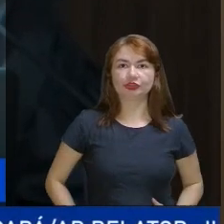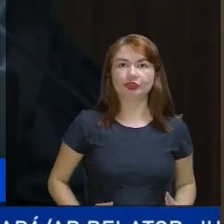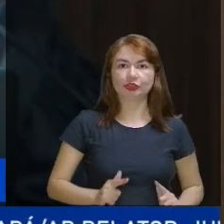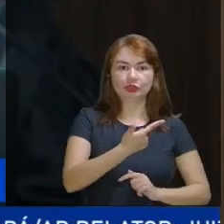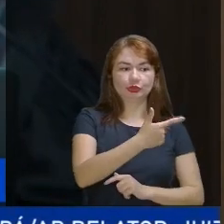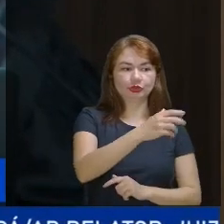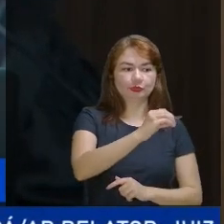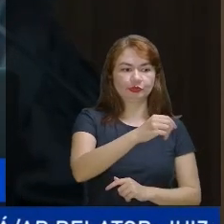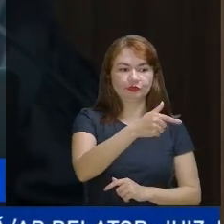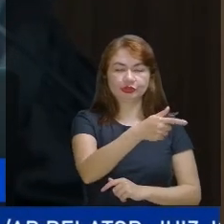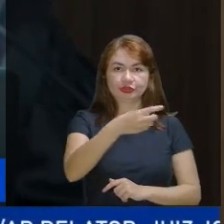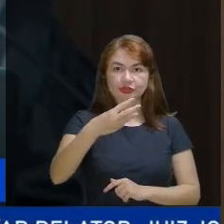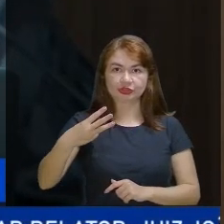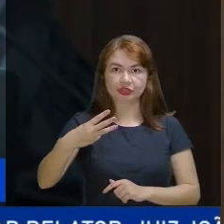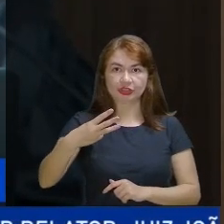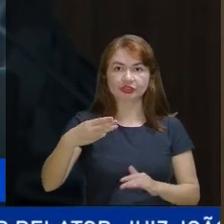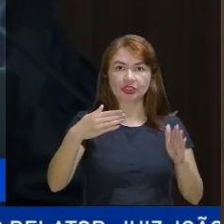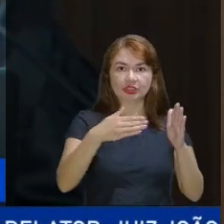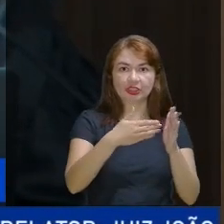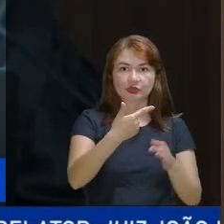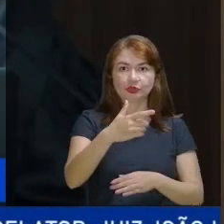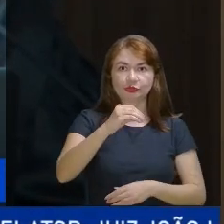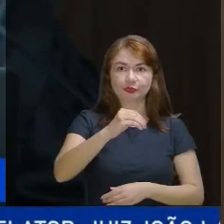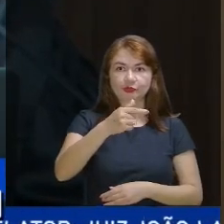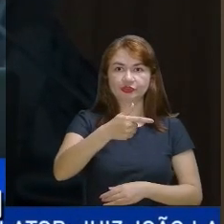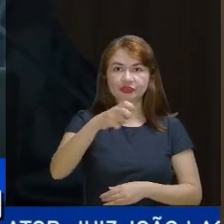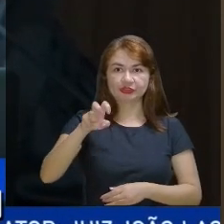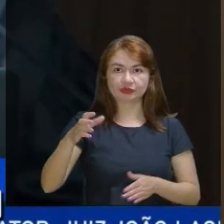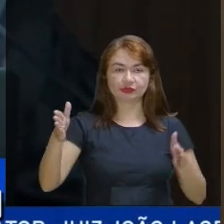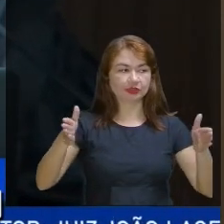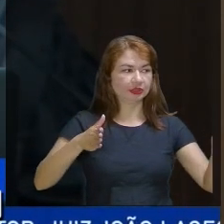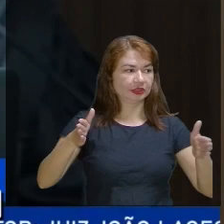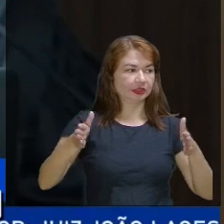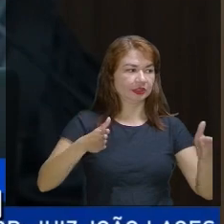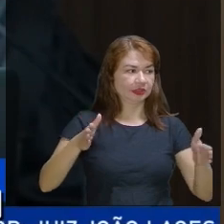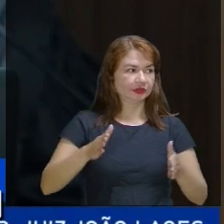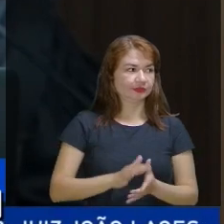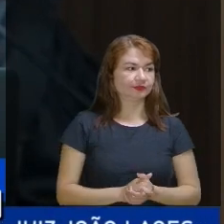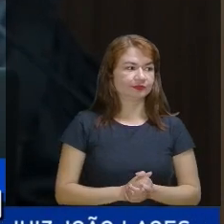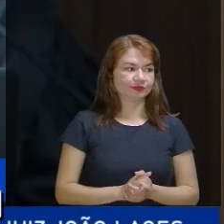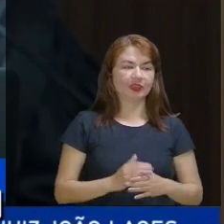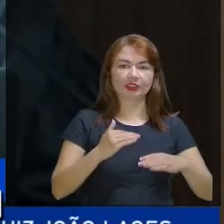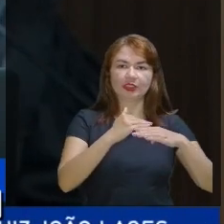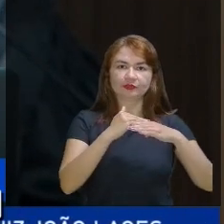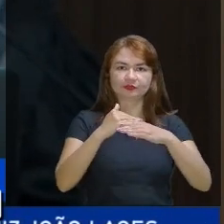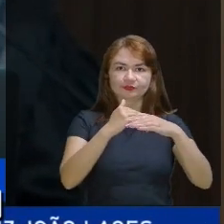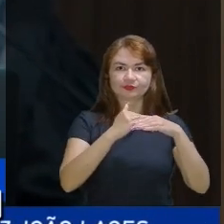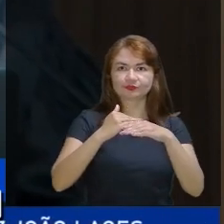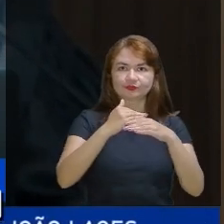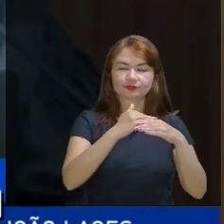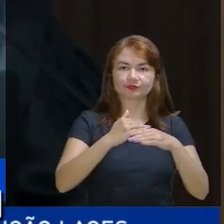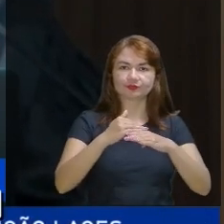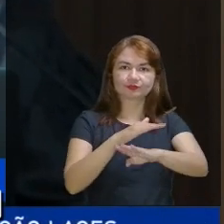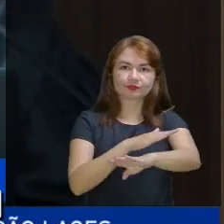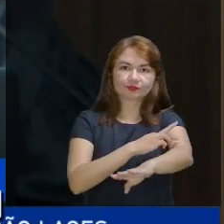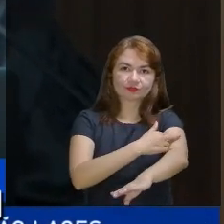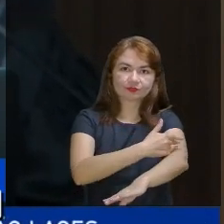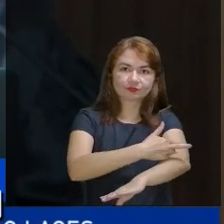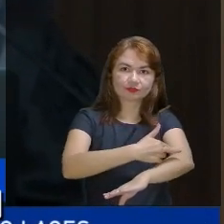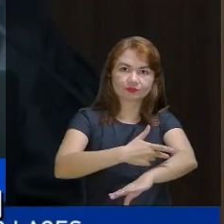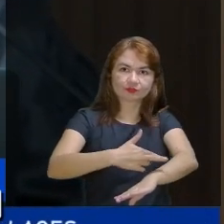2023-2025 deste Tribunal e ao Pacto Nacional do Judiciário pela Equidade Racial, aderido por este